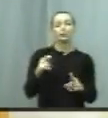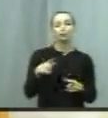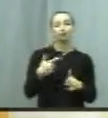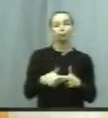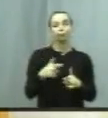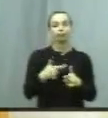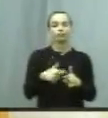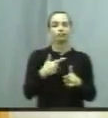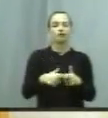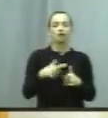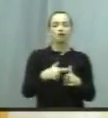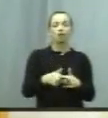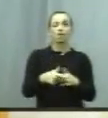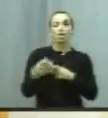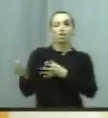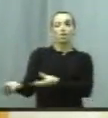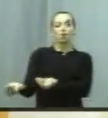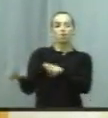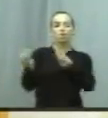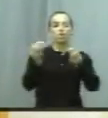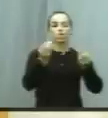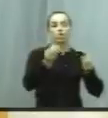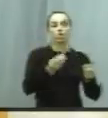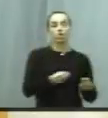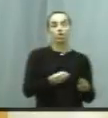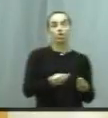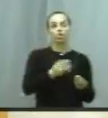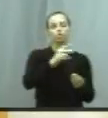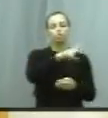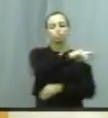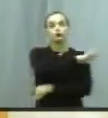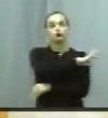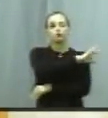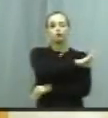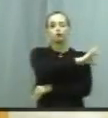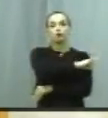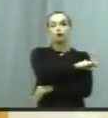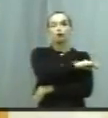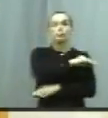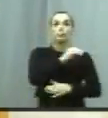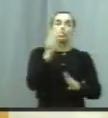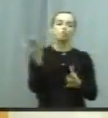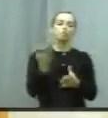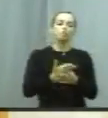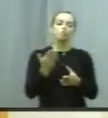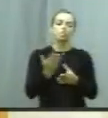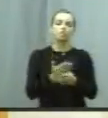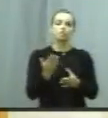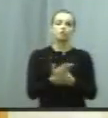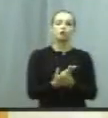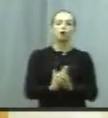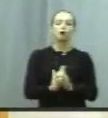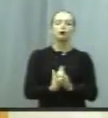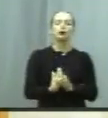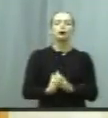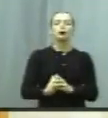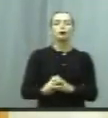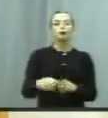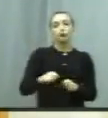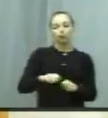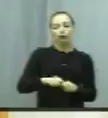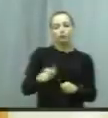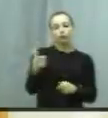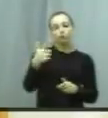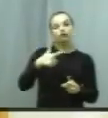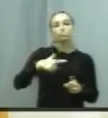com o fornecedor da prefeitura e o processo licitatório está sendo refeito mas é